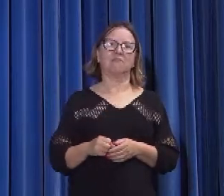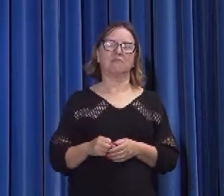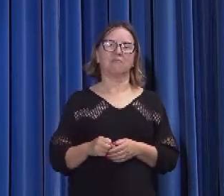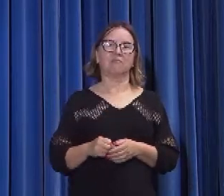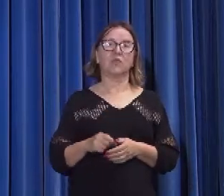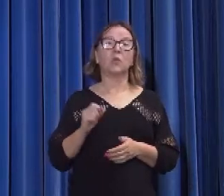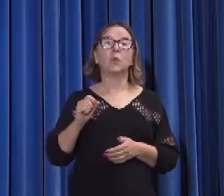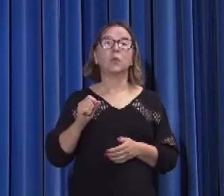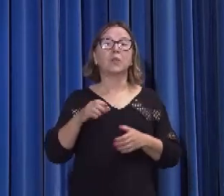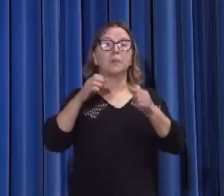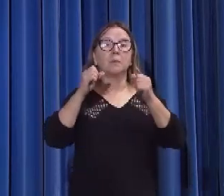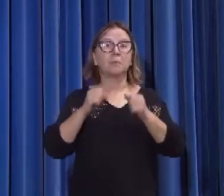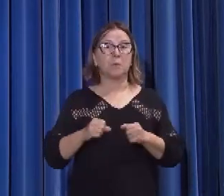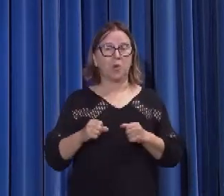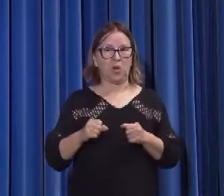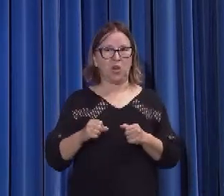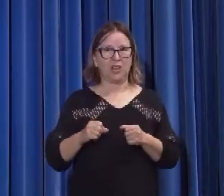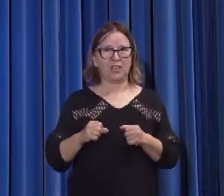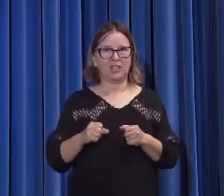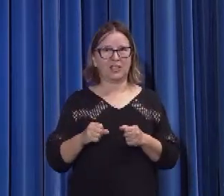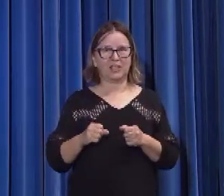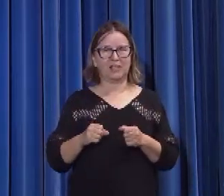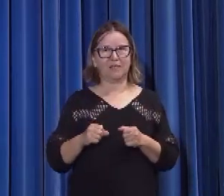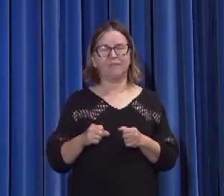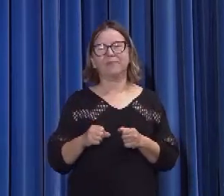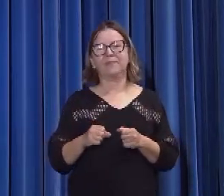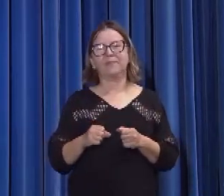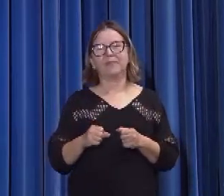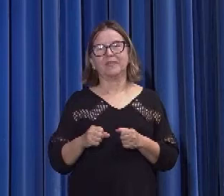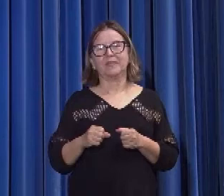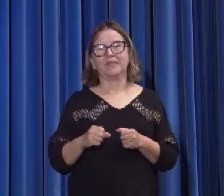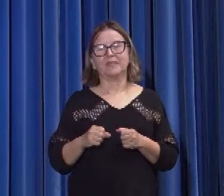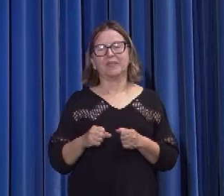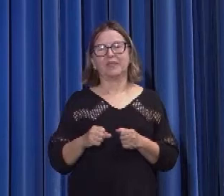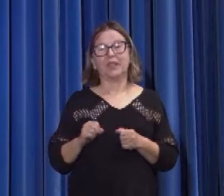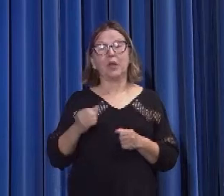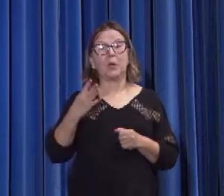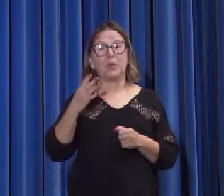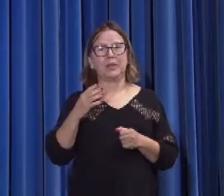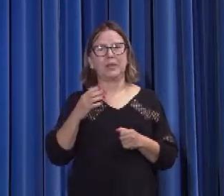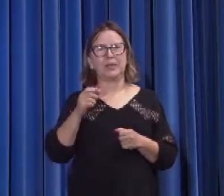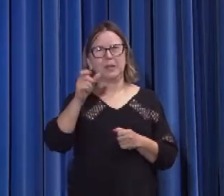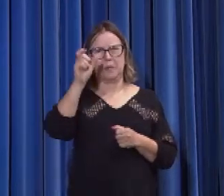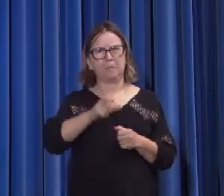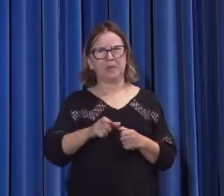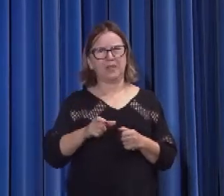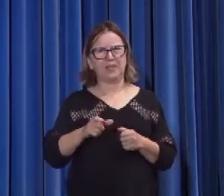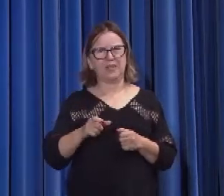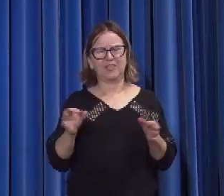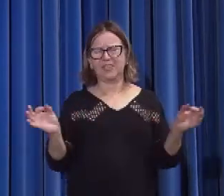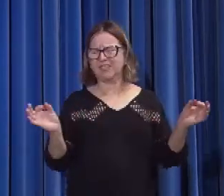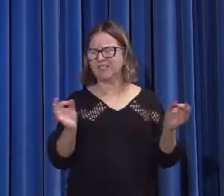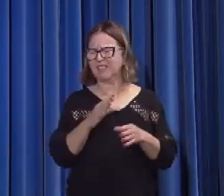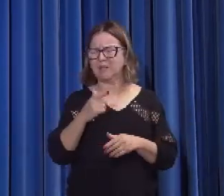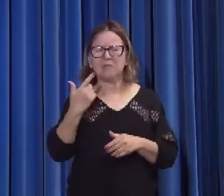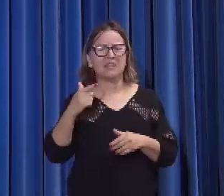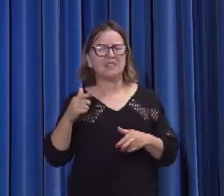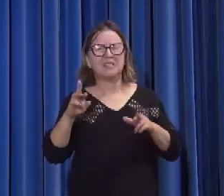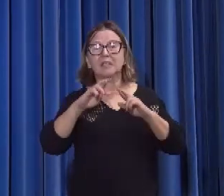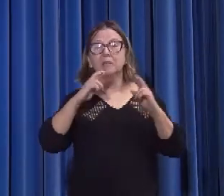sem esperança. Se a pessoa tem esperança, ela não vai atentar contra a própria vida. Mas por que as pessoas fazem